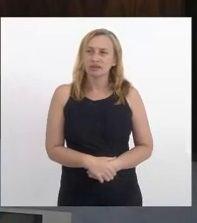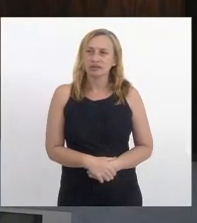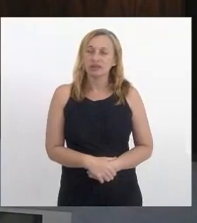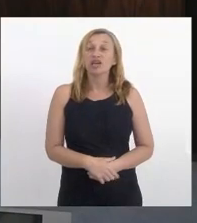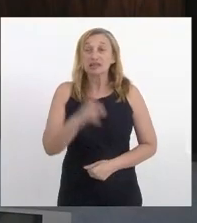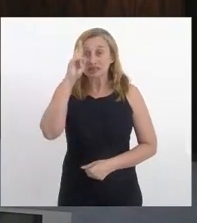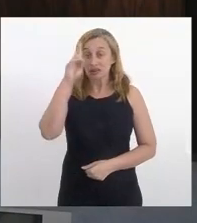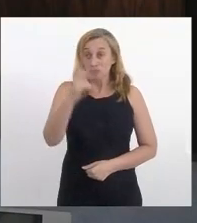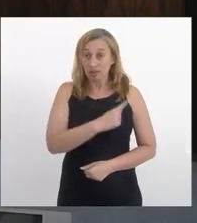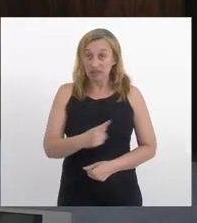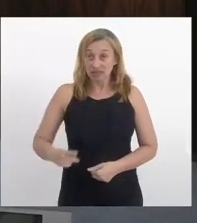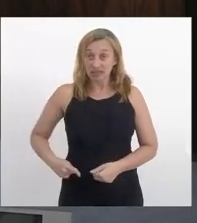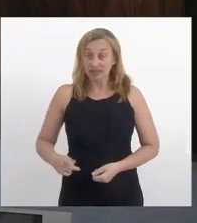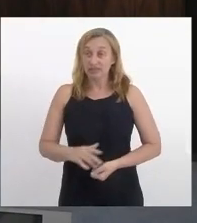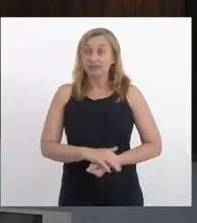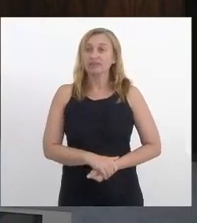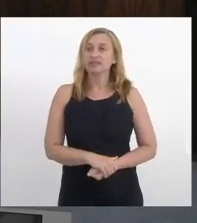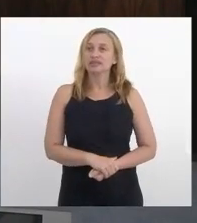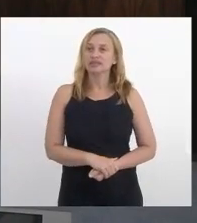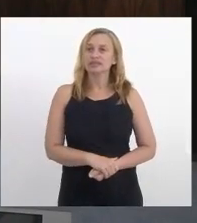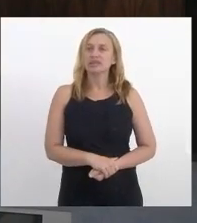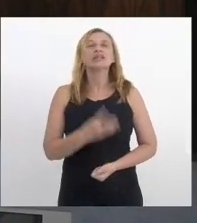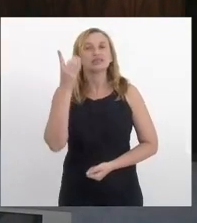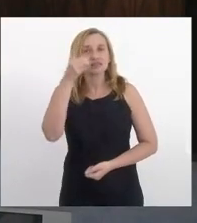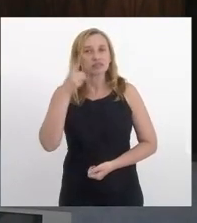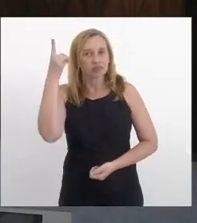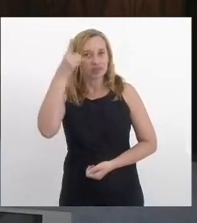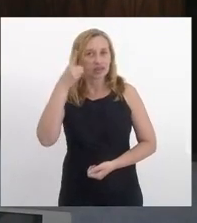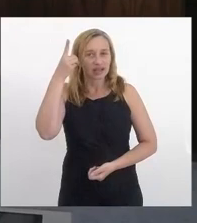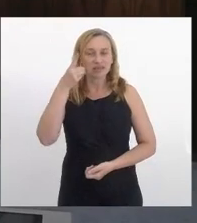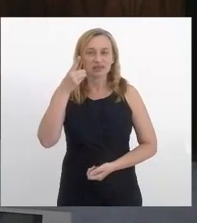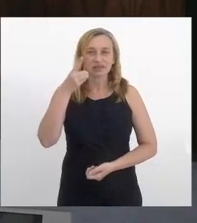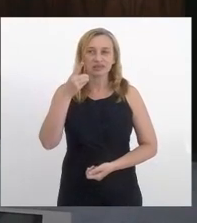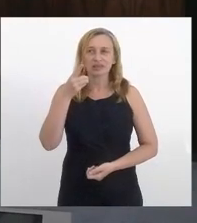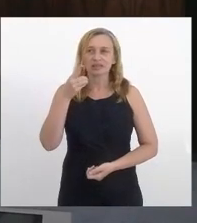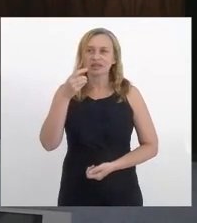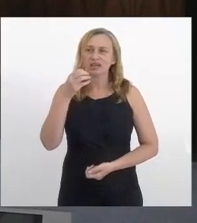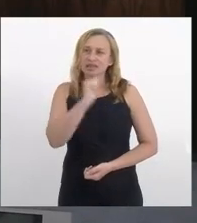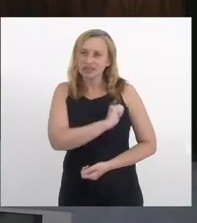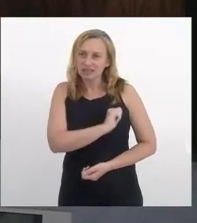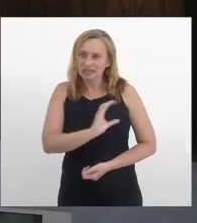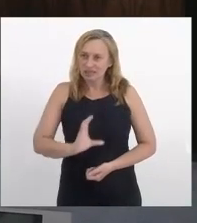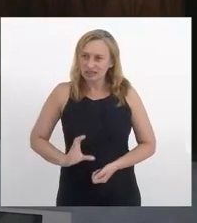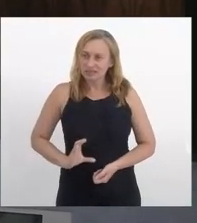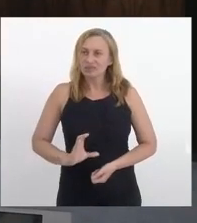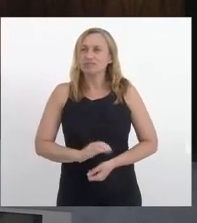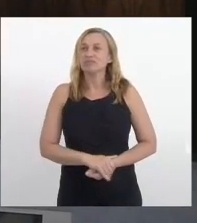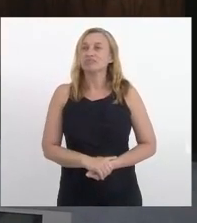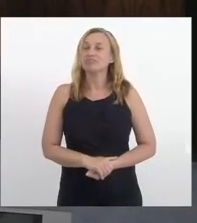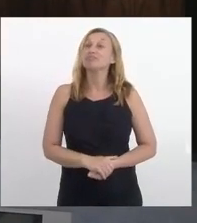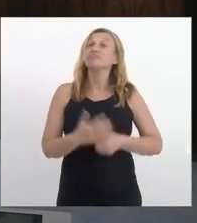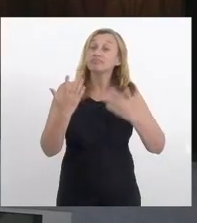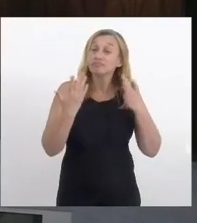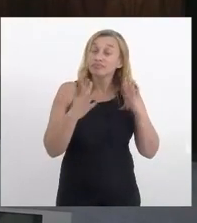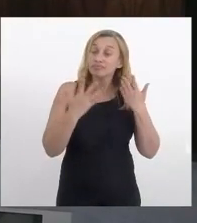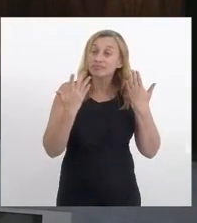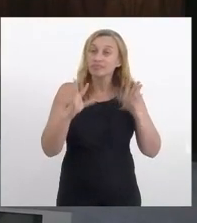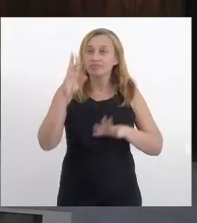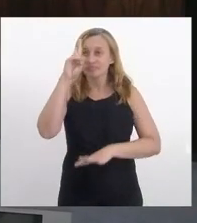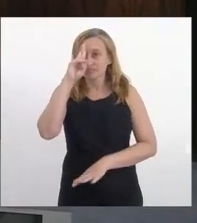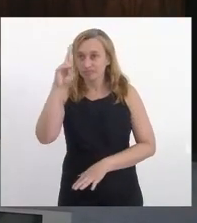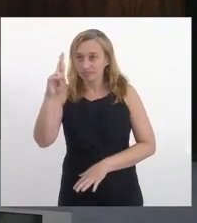Senhor presidente, deputado André Siciliano, queria cumprimentar a Vossa